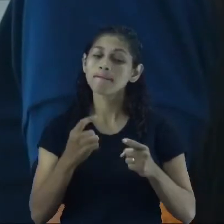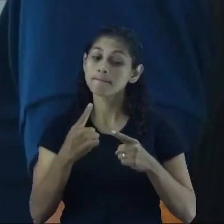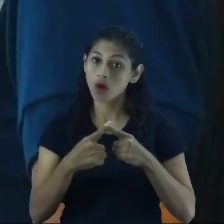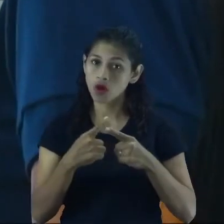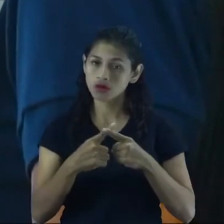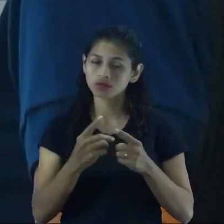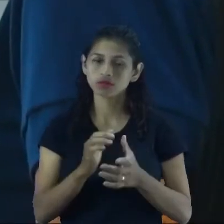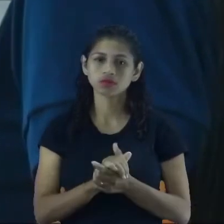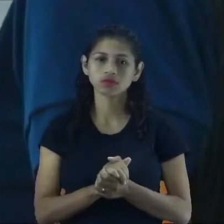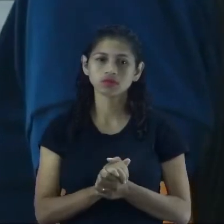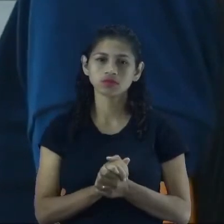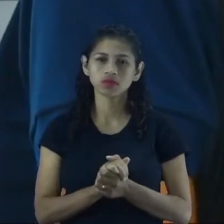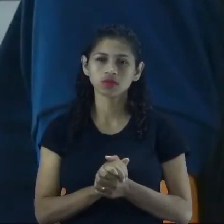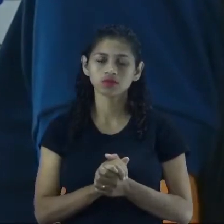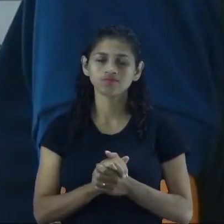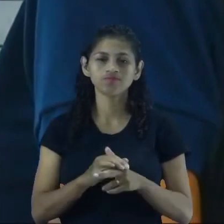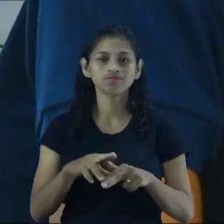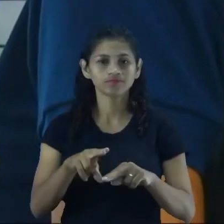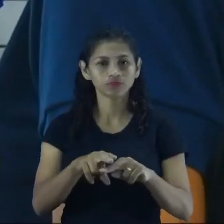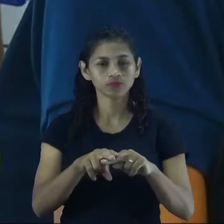Pois apresenta